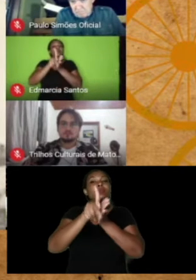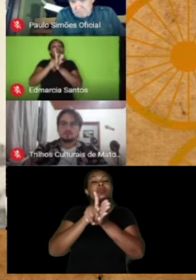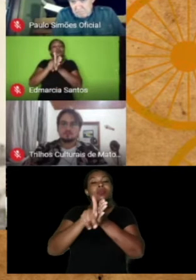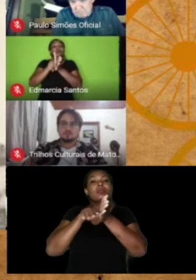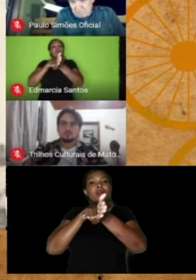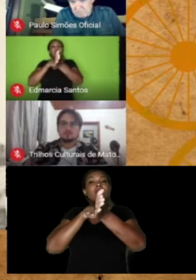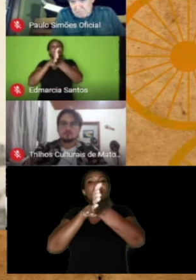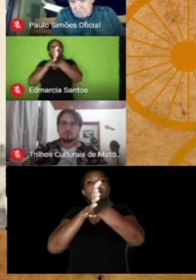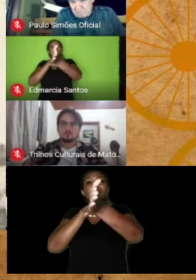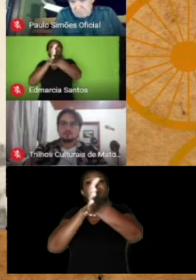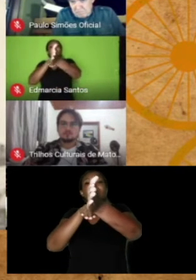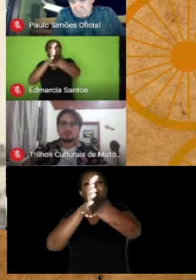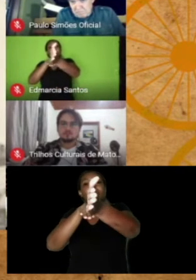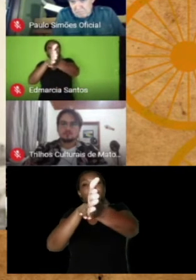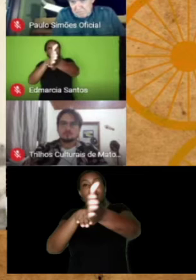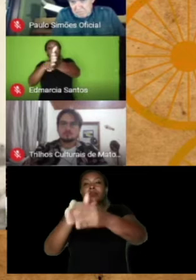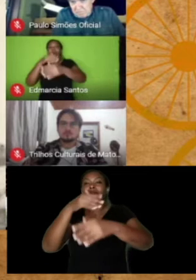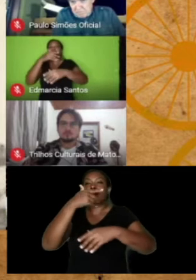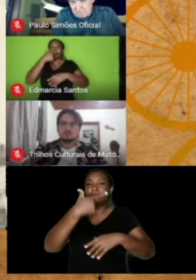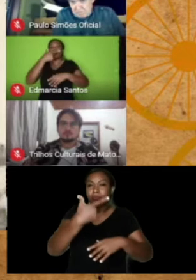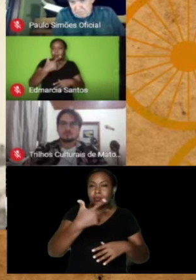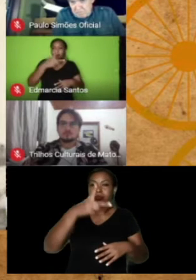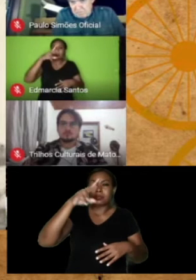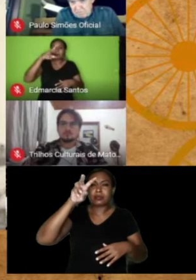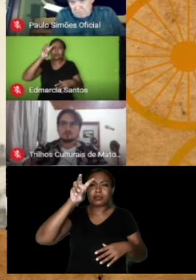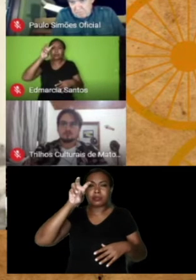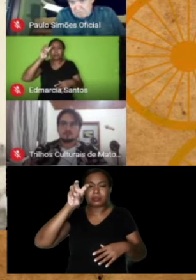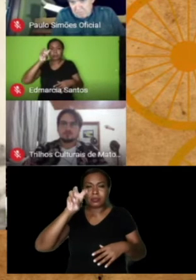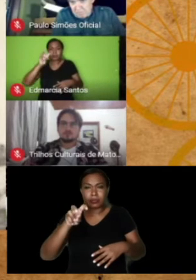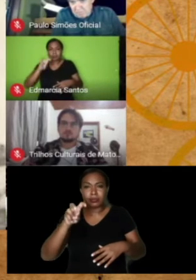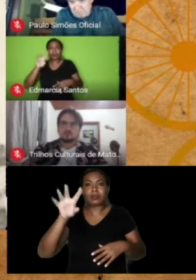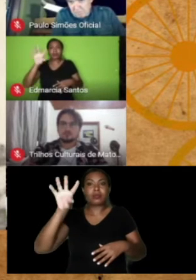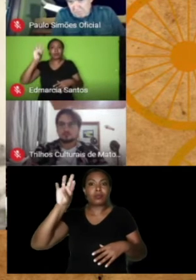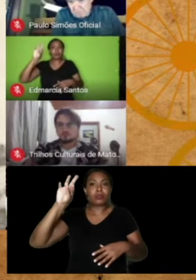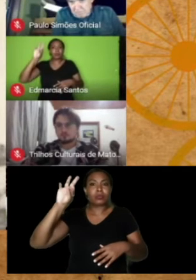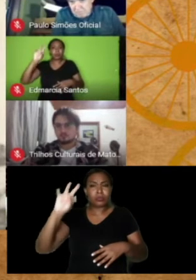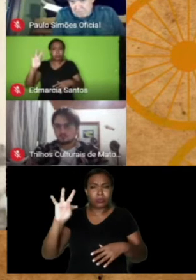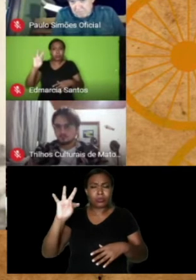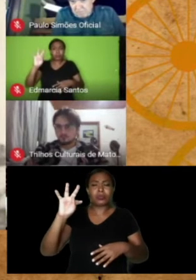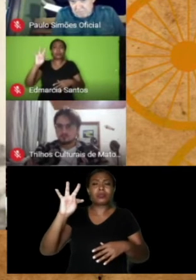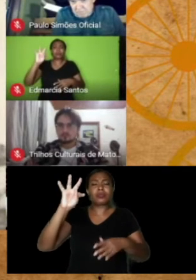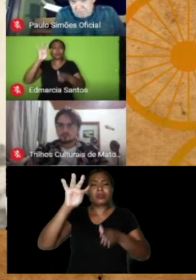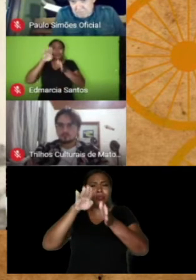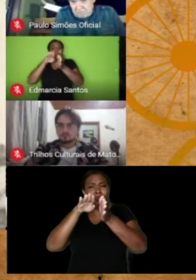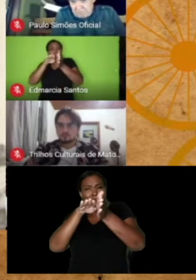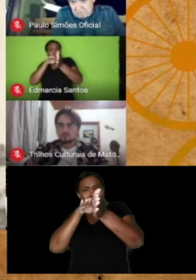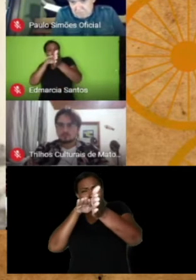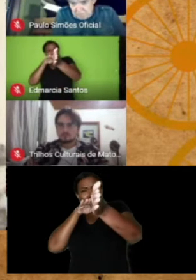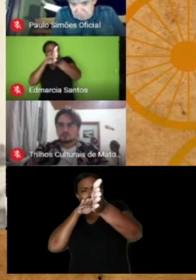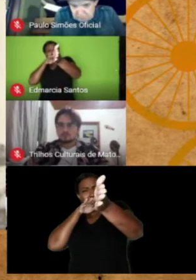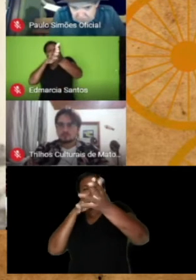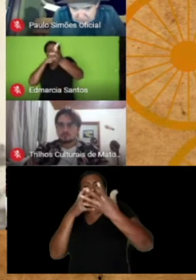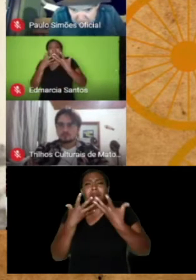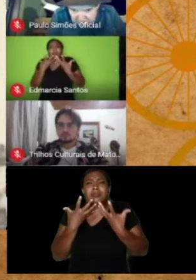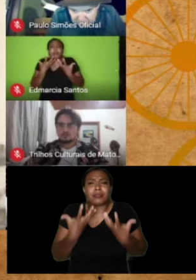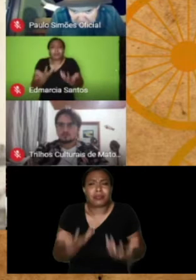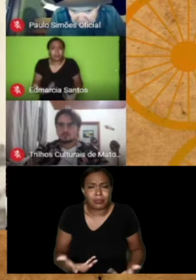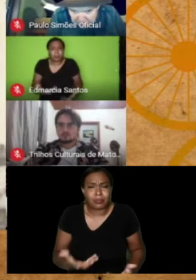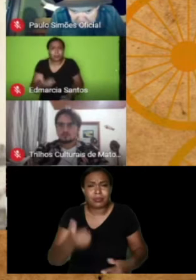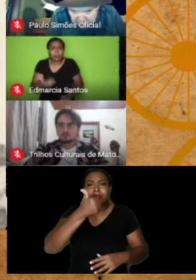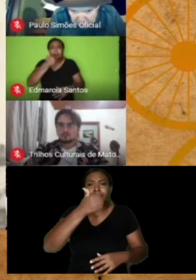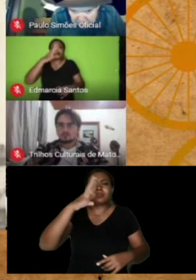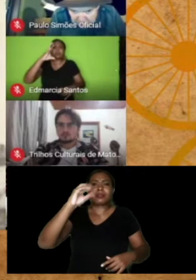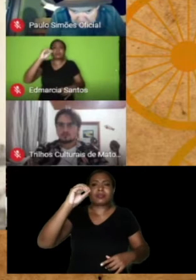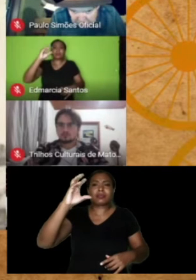um vagão ela pode levar até 25 toneladas por eixo, né? Ele pode chegar a levar 100 toneladas ao total